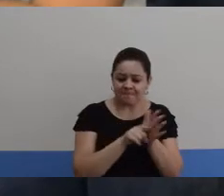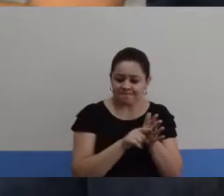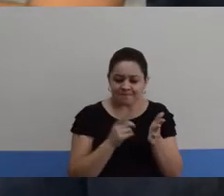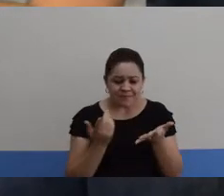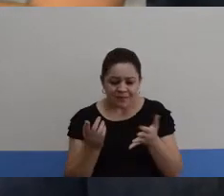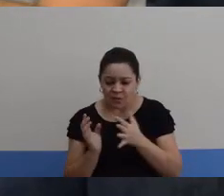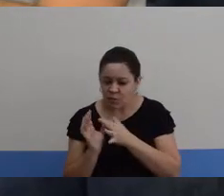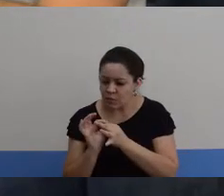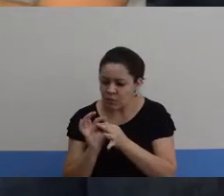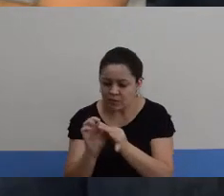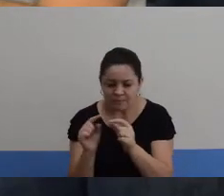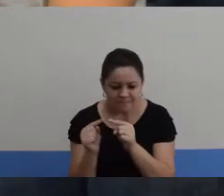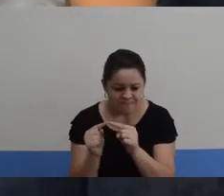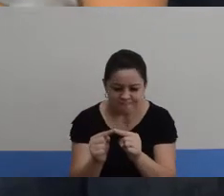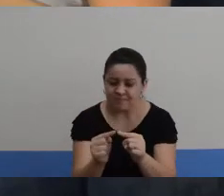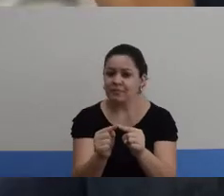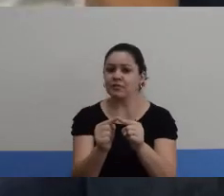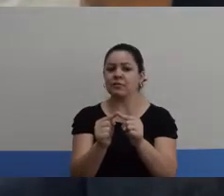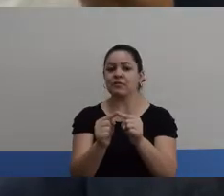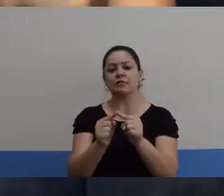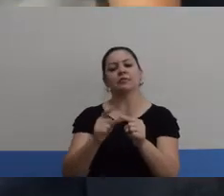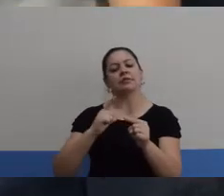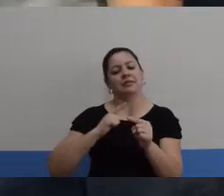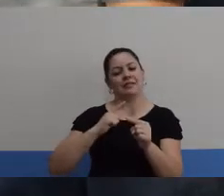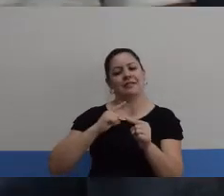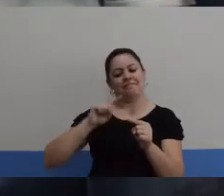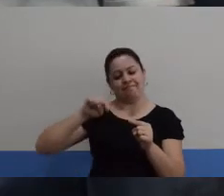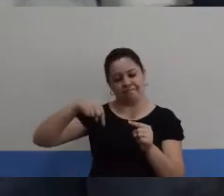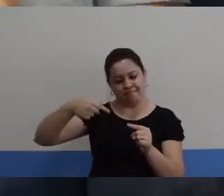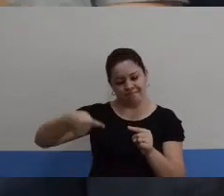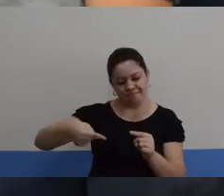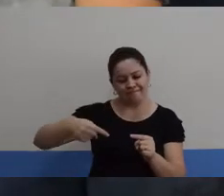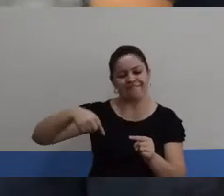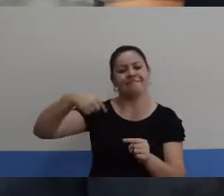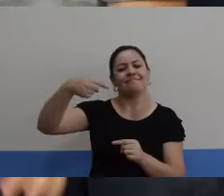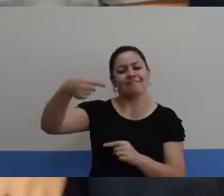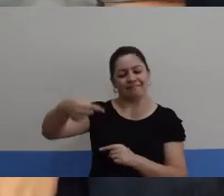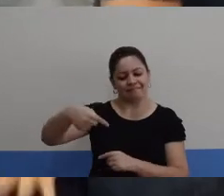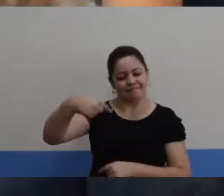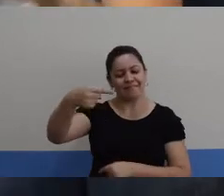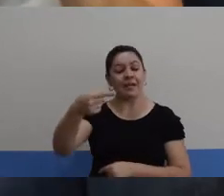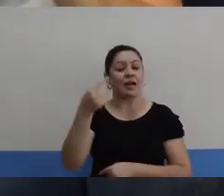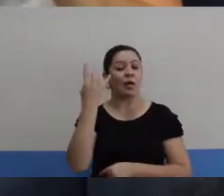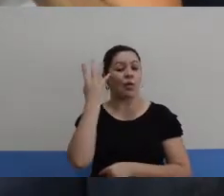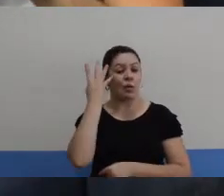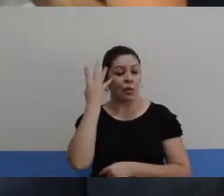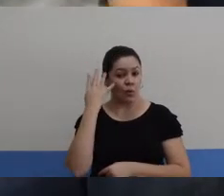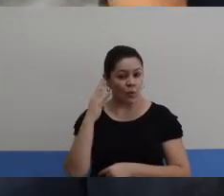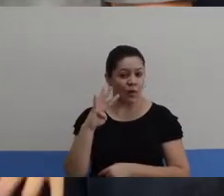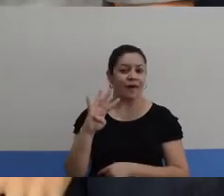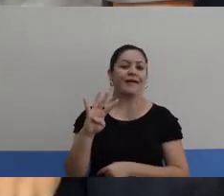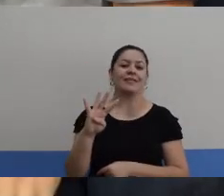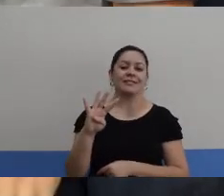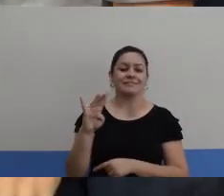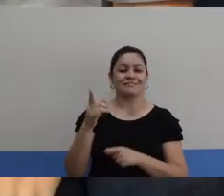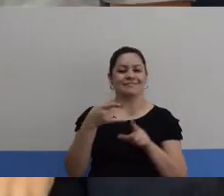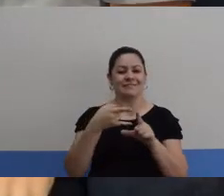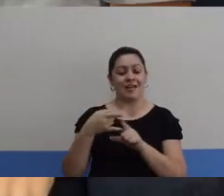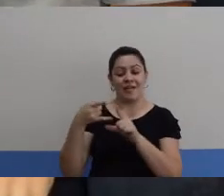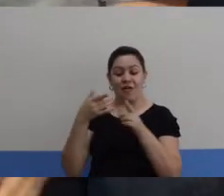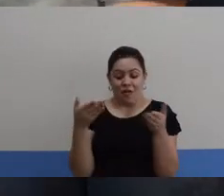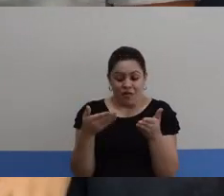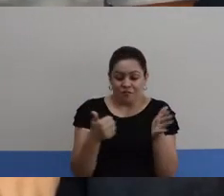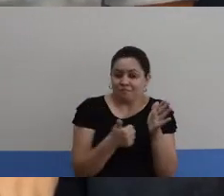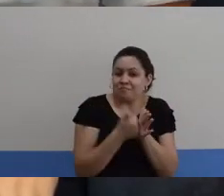vamos conversar hoje, nós já vamos deixar para os próximos dias, porque como José Lima disse, serão 4 lives formativas, e hoje